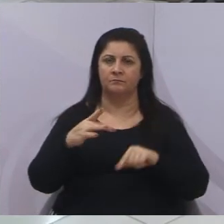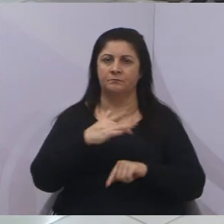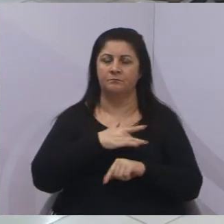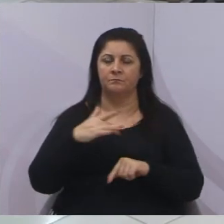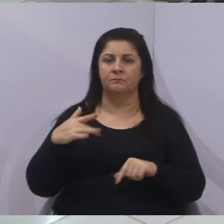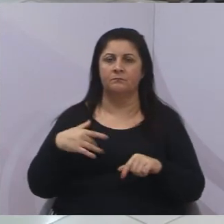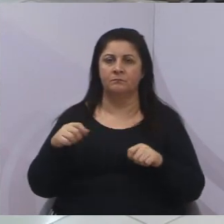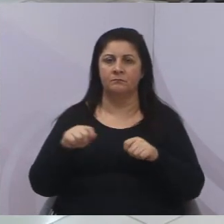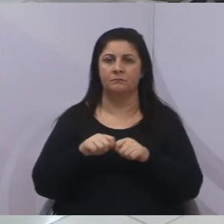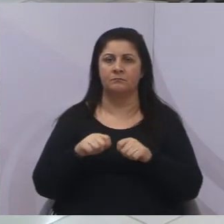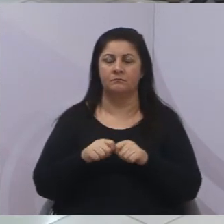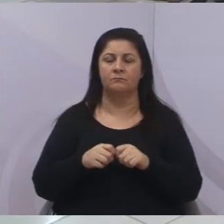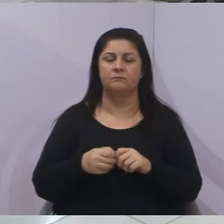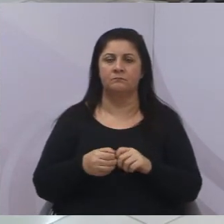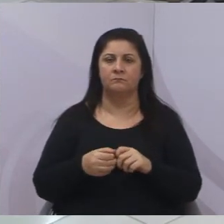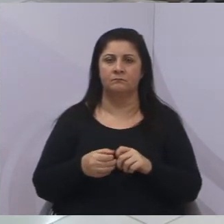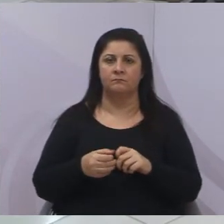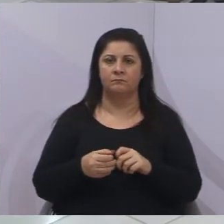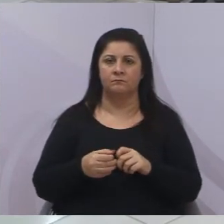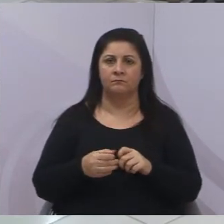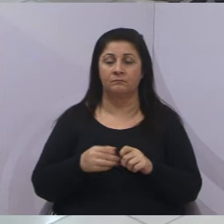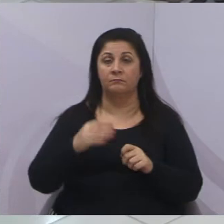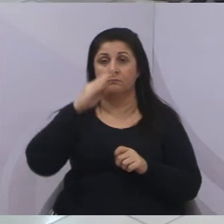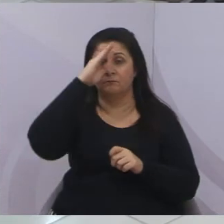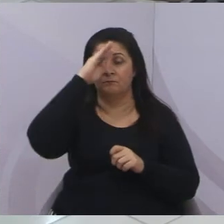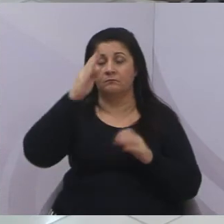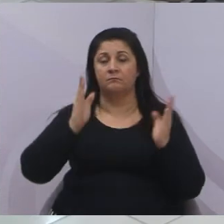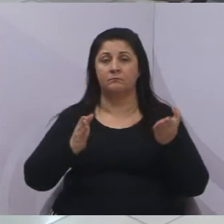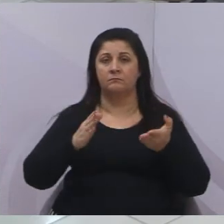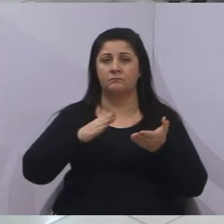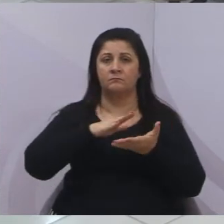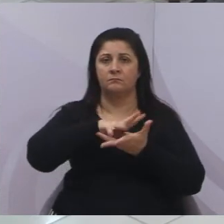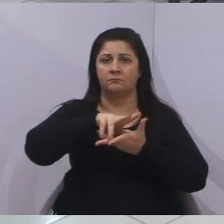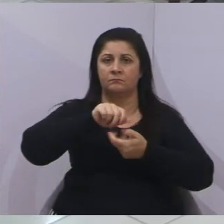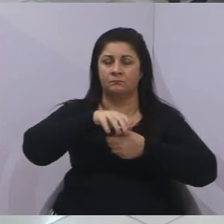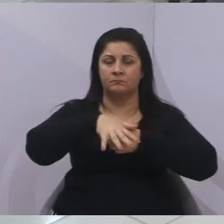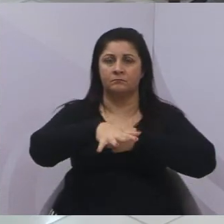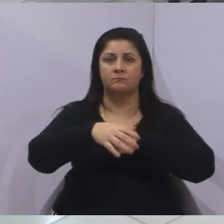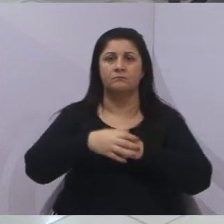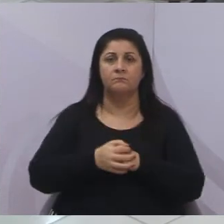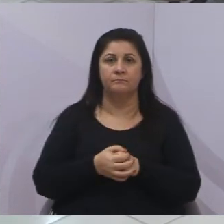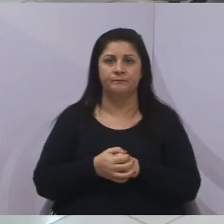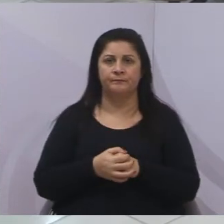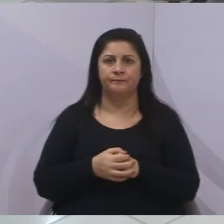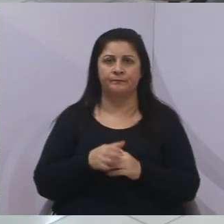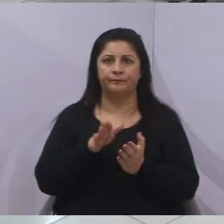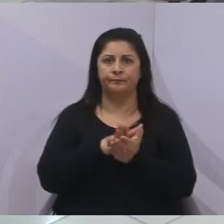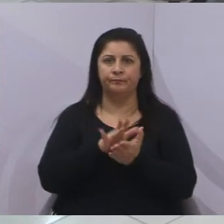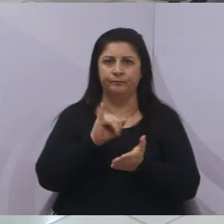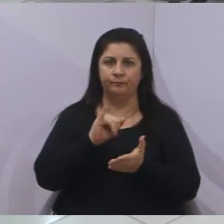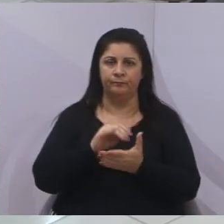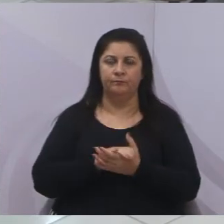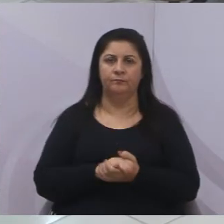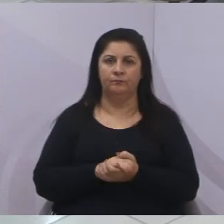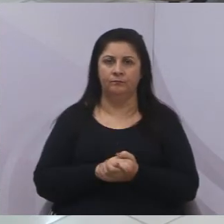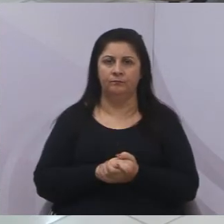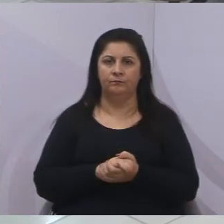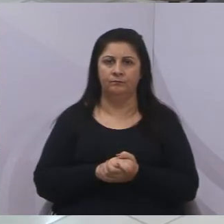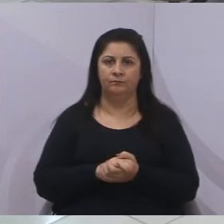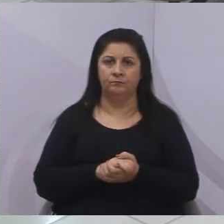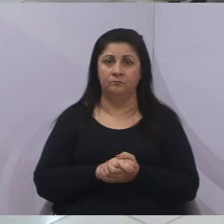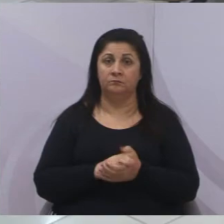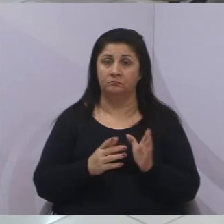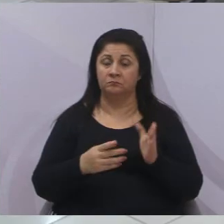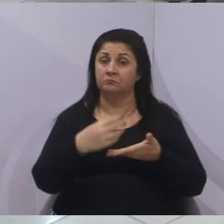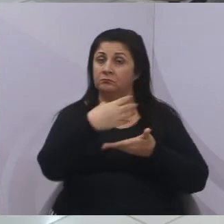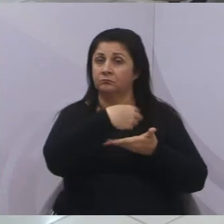né? Principalmente nesse período de pandemia, né? Em que Jacareí ela se tornou